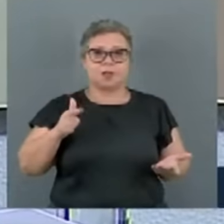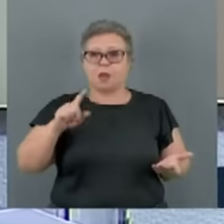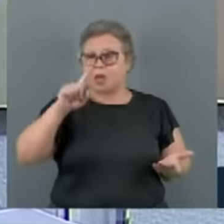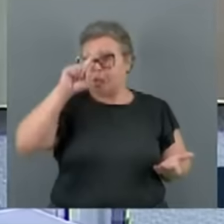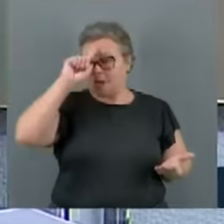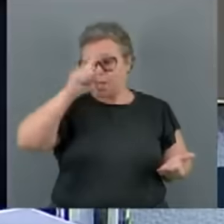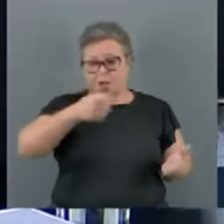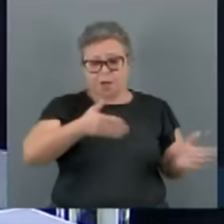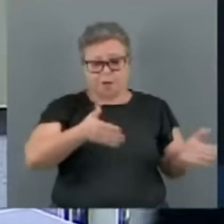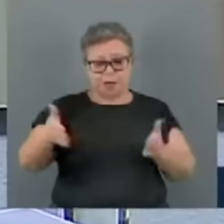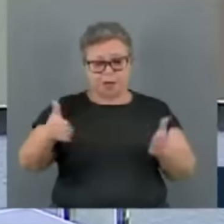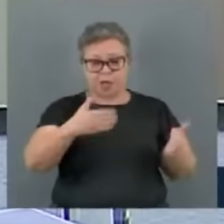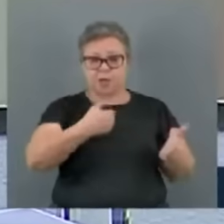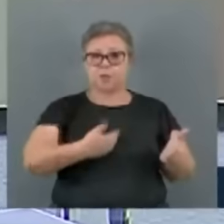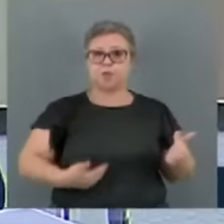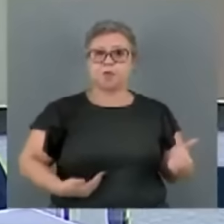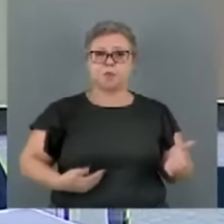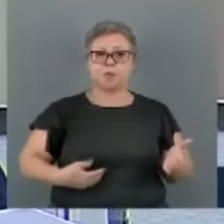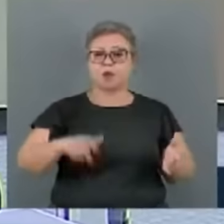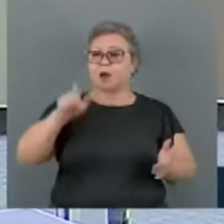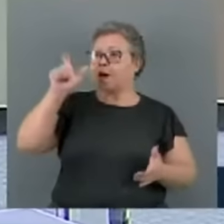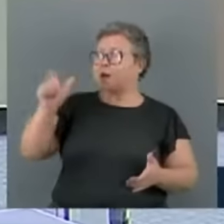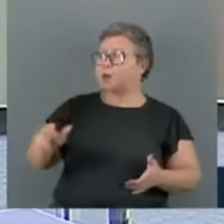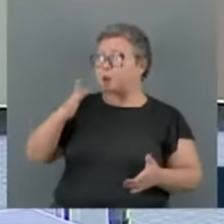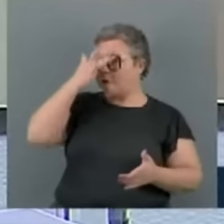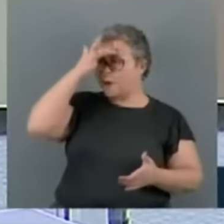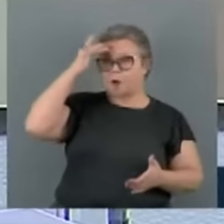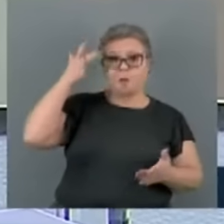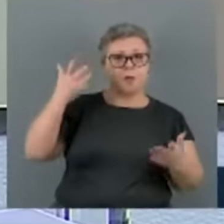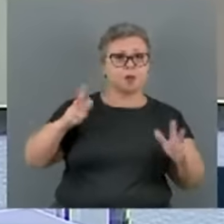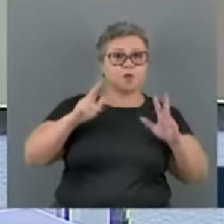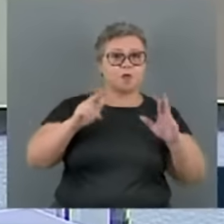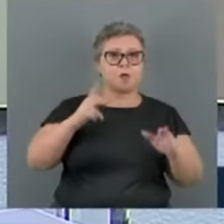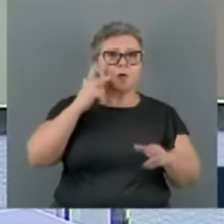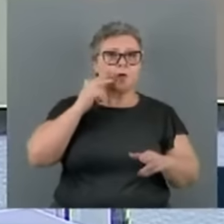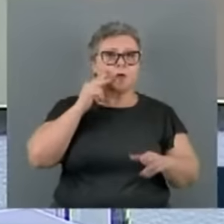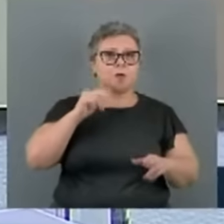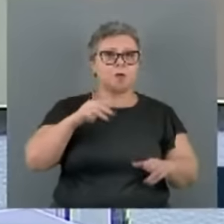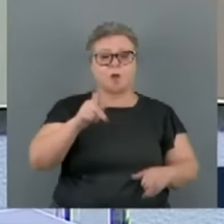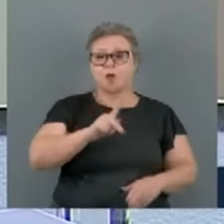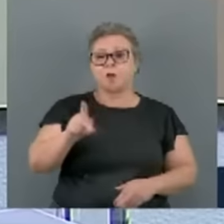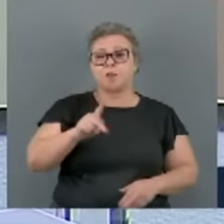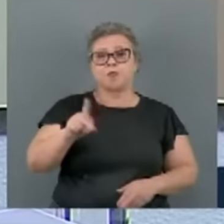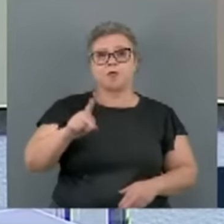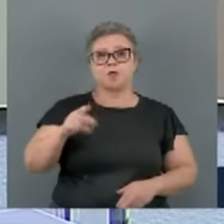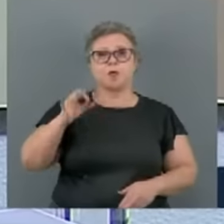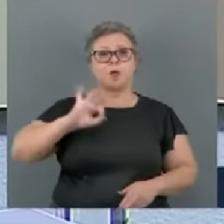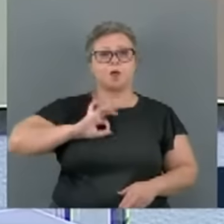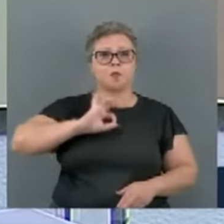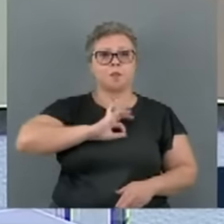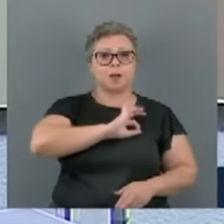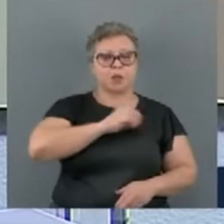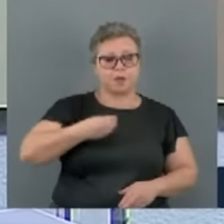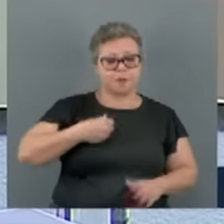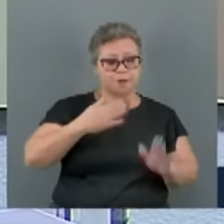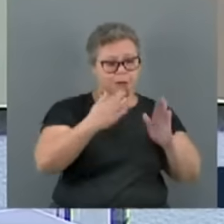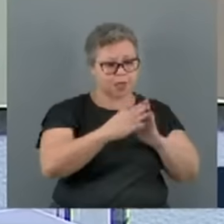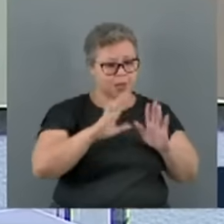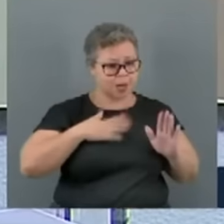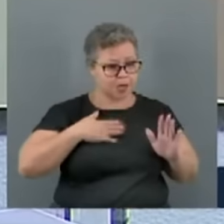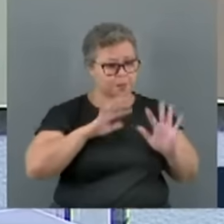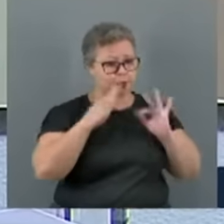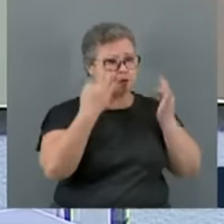mandato público. Era uma cidadã comum, a professora Marina, vivendo com a minha casa e a minha família,